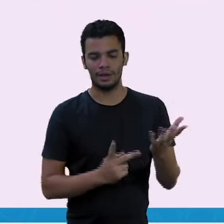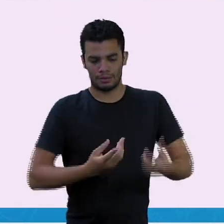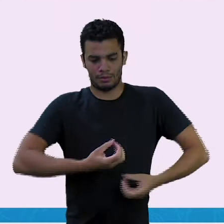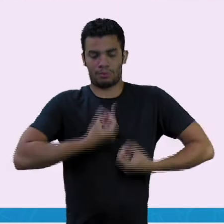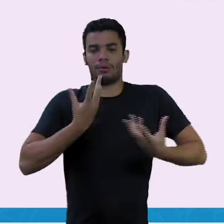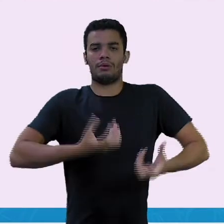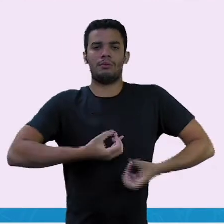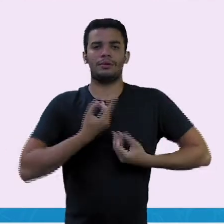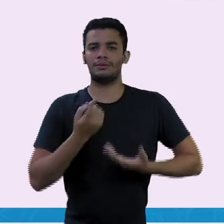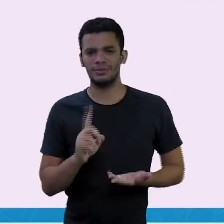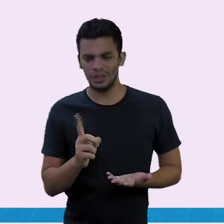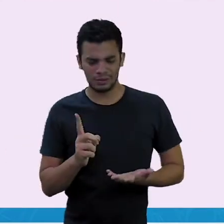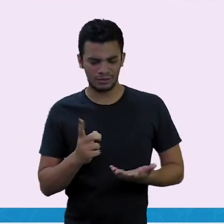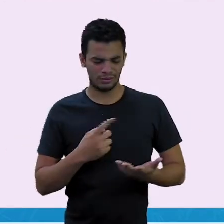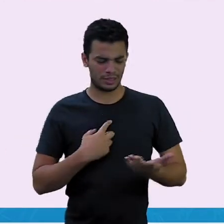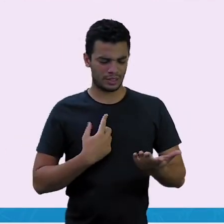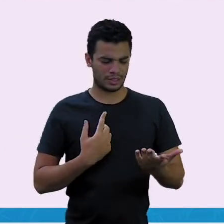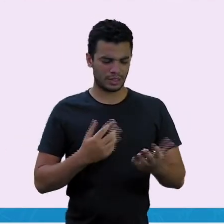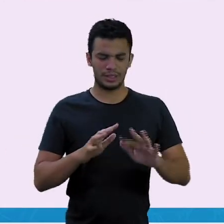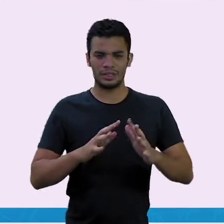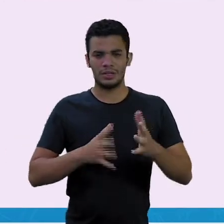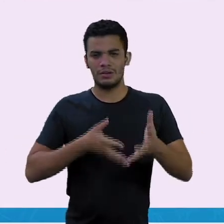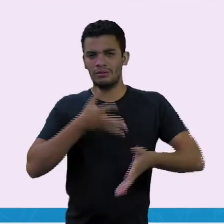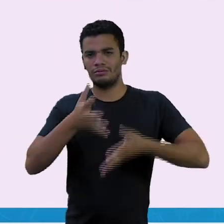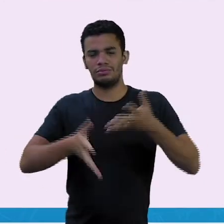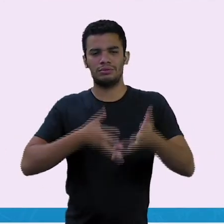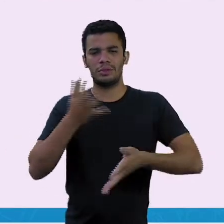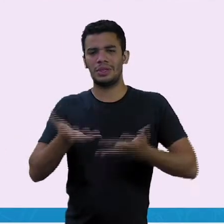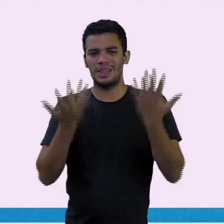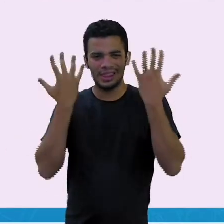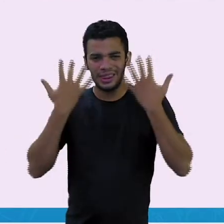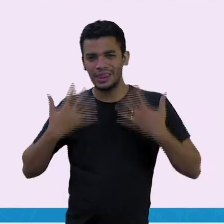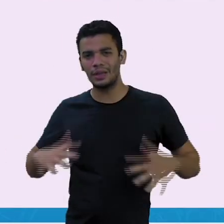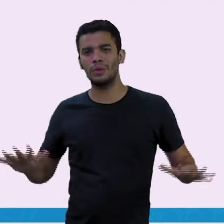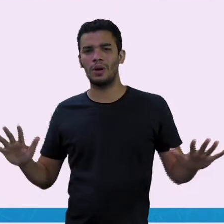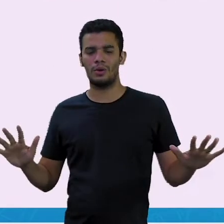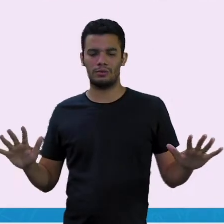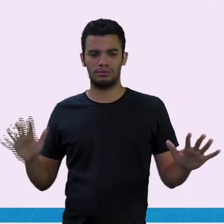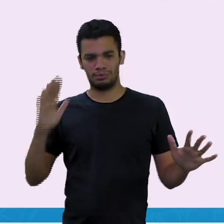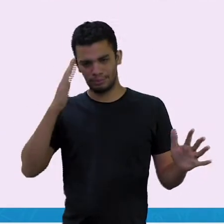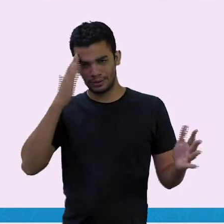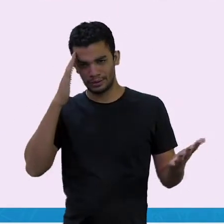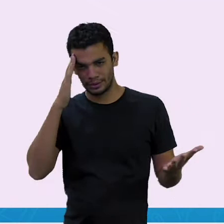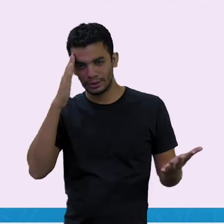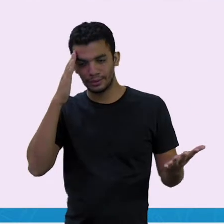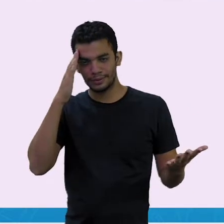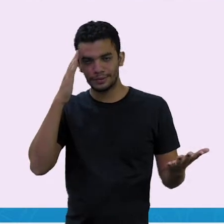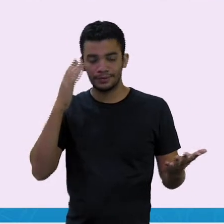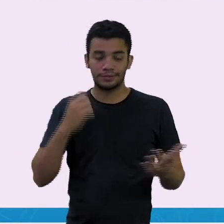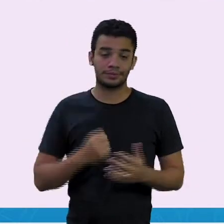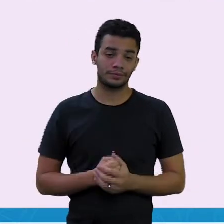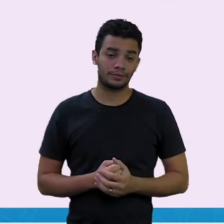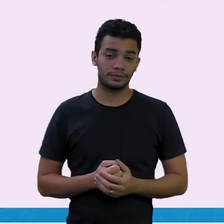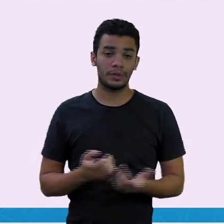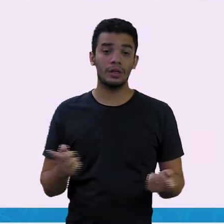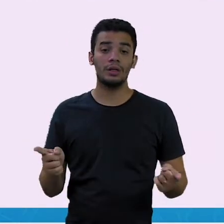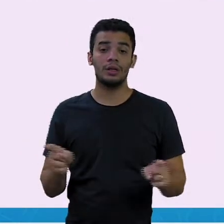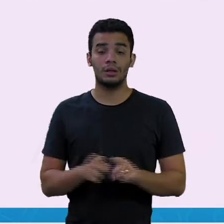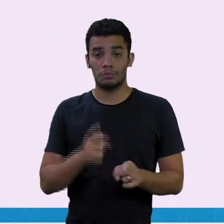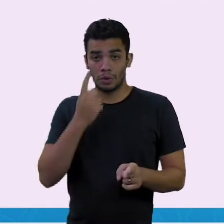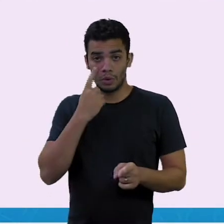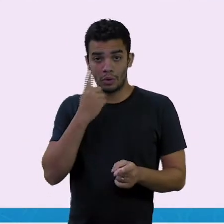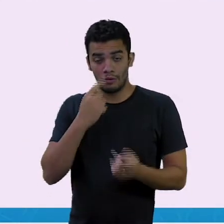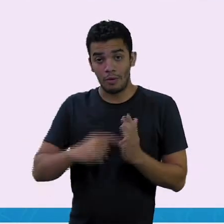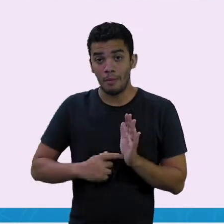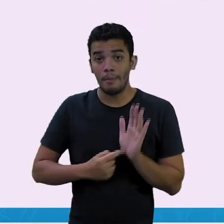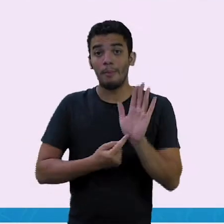solto, geralmente para informar alguma coisa ou para dar algum recado mais breve. Eu trouxe aqui um exemplo